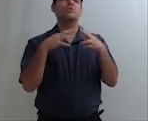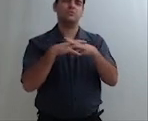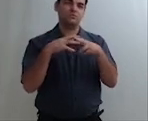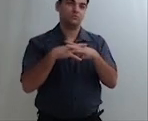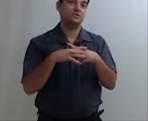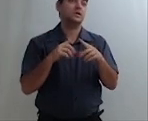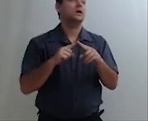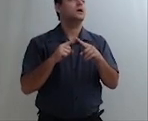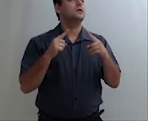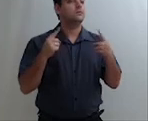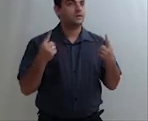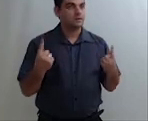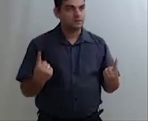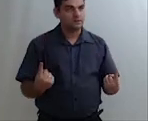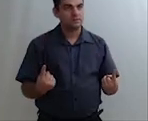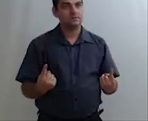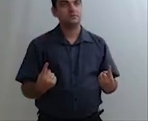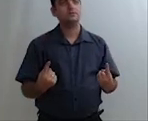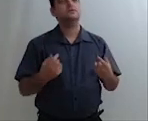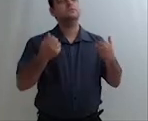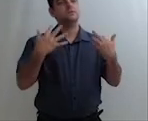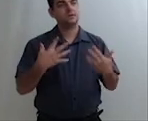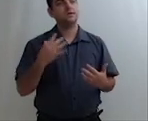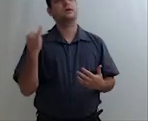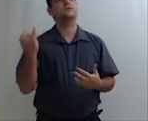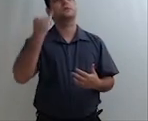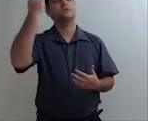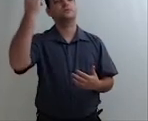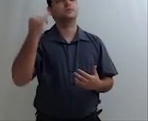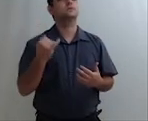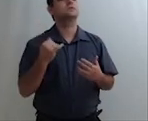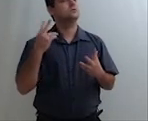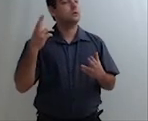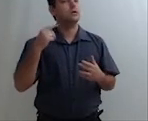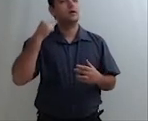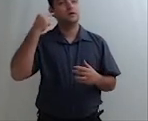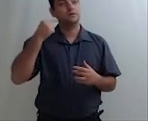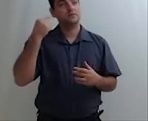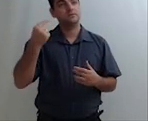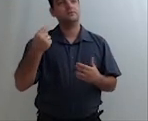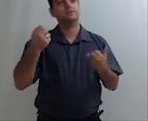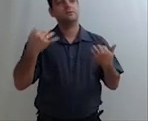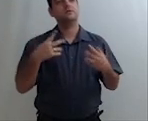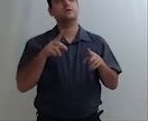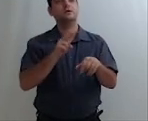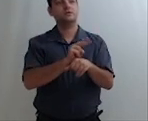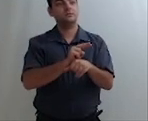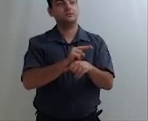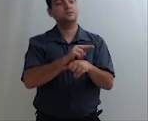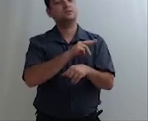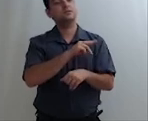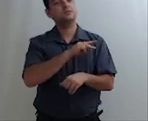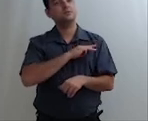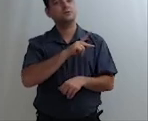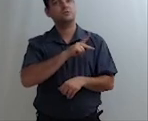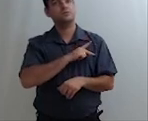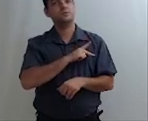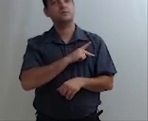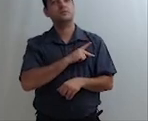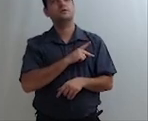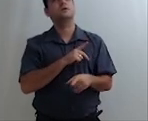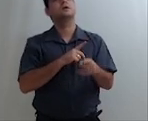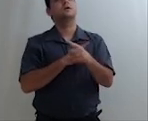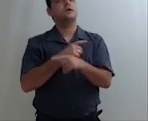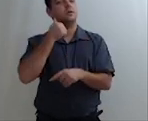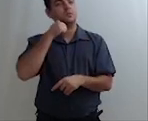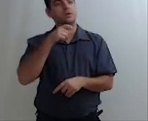destaque da extrema relevância do que foi trazido aqui pela defensoria pública e pela dout doura Cavalcante representando a